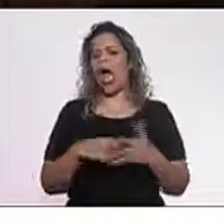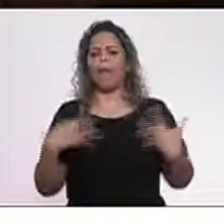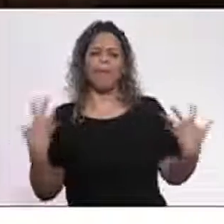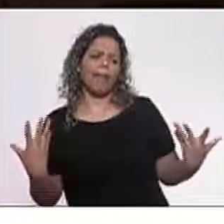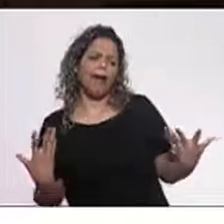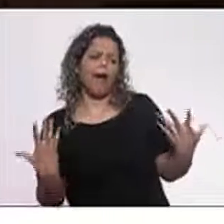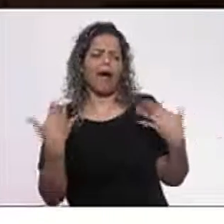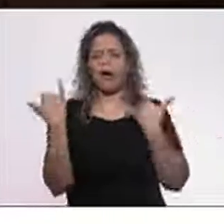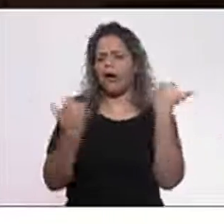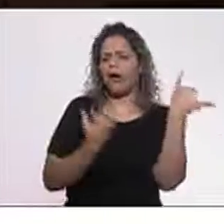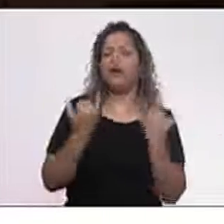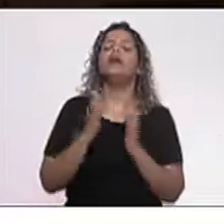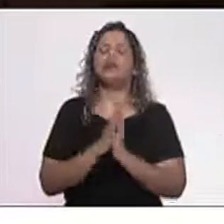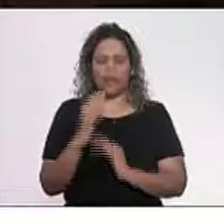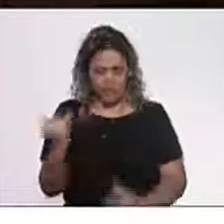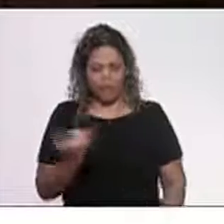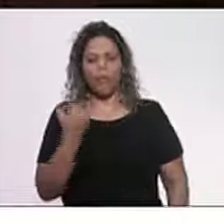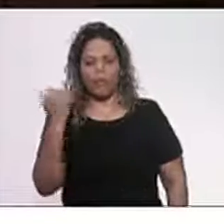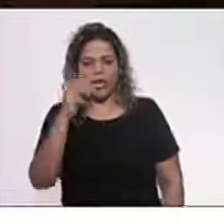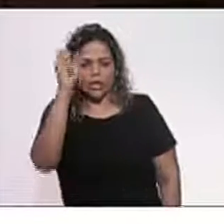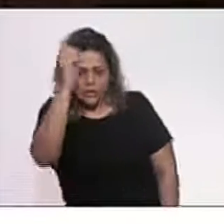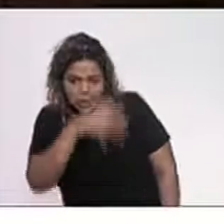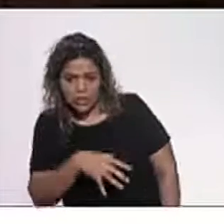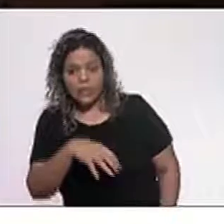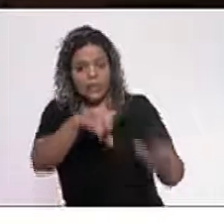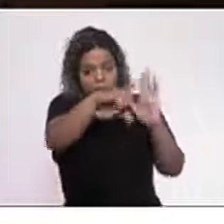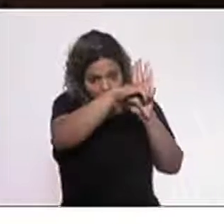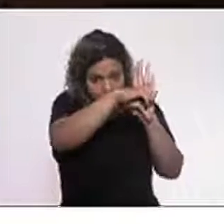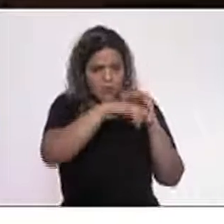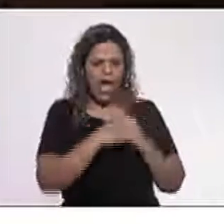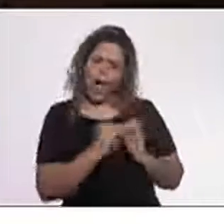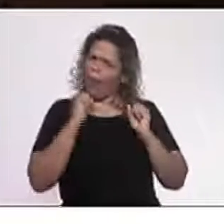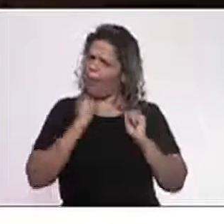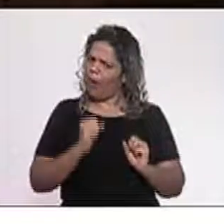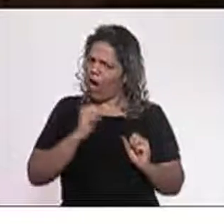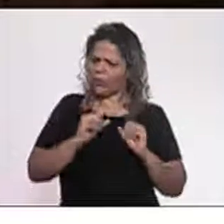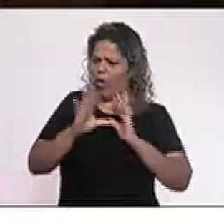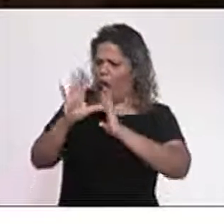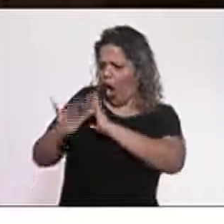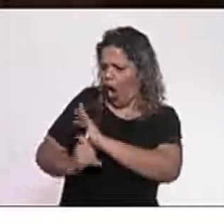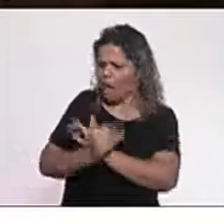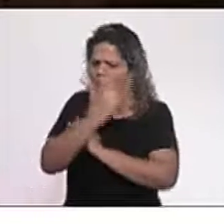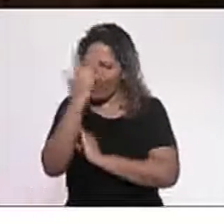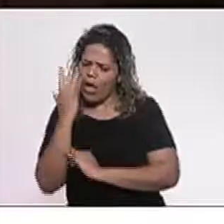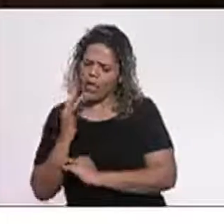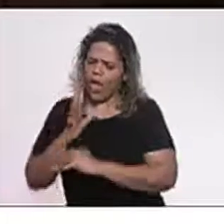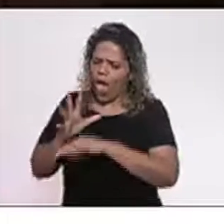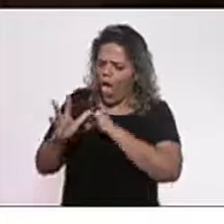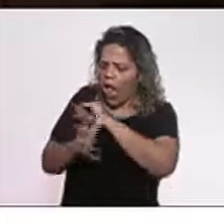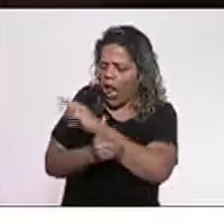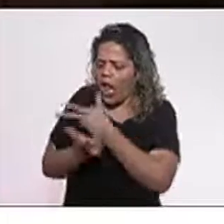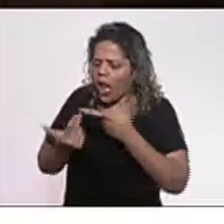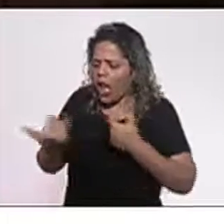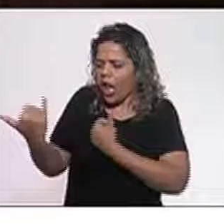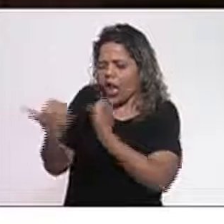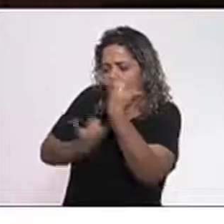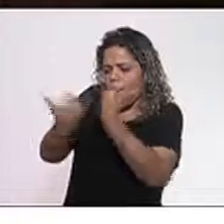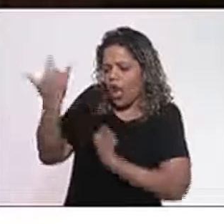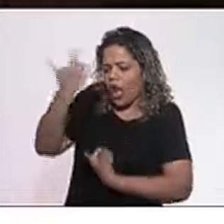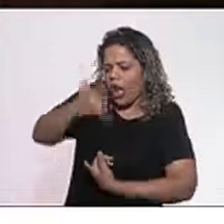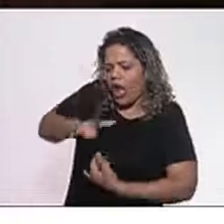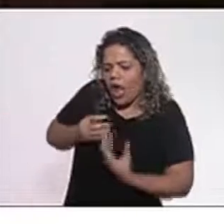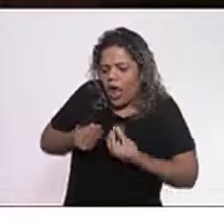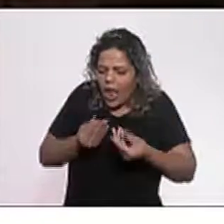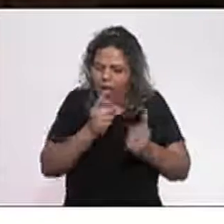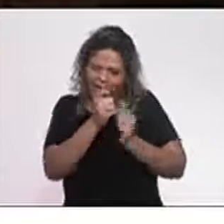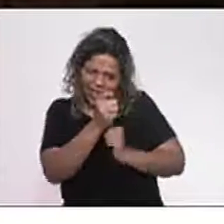não importa a fonte, não, importa, através de crime, então eu posso extorquir alguém, fazer uma extorsão para conseguir uma informação, dar